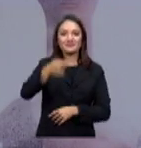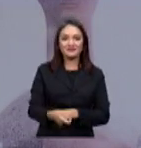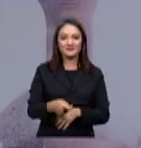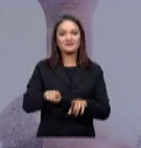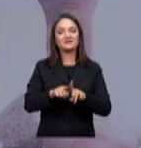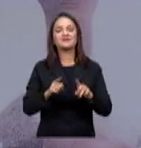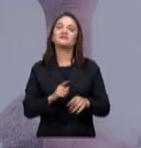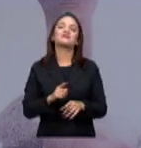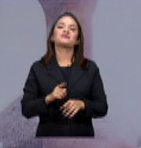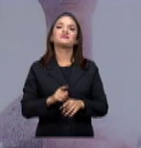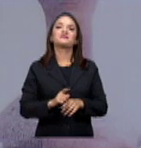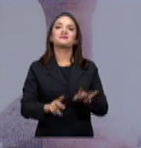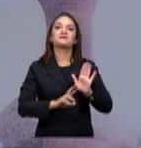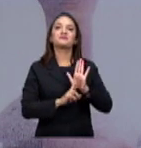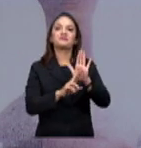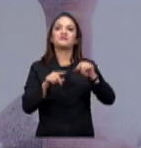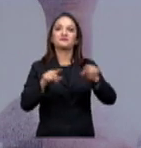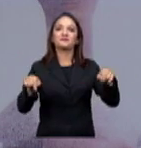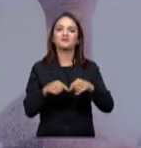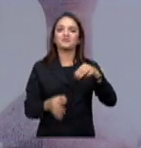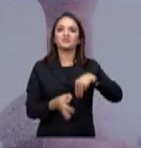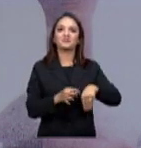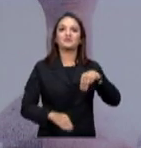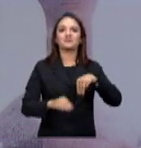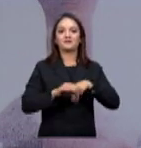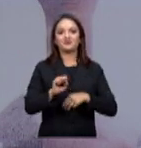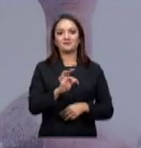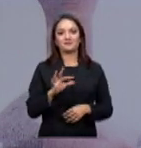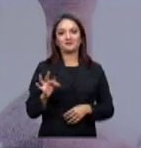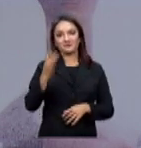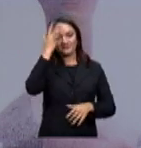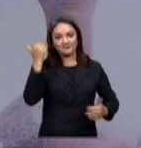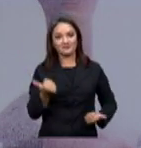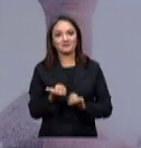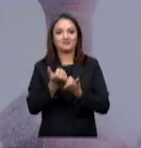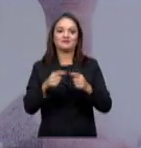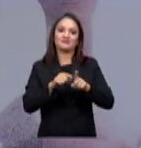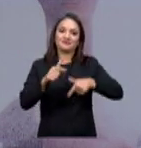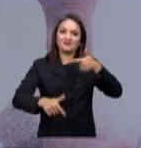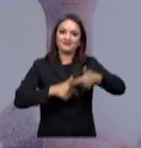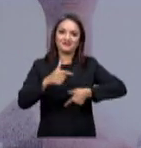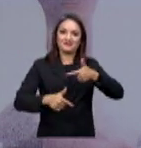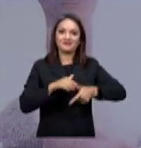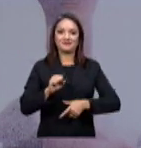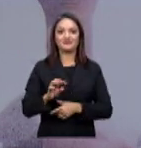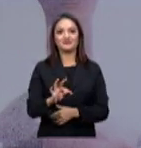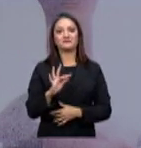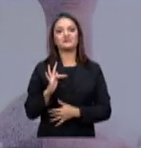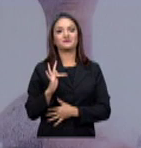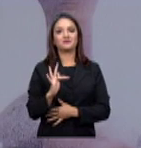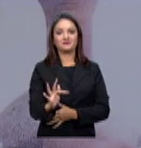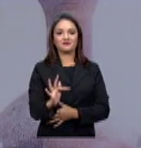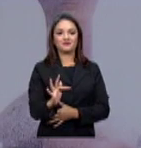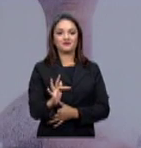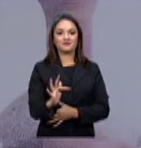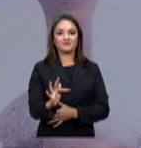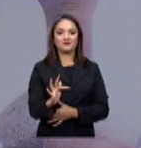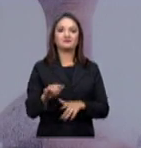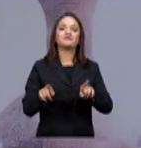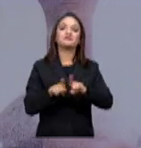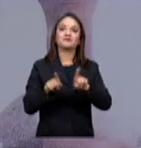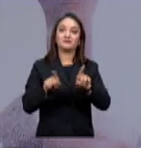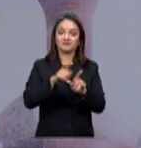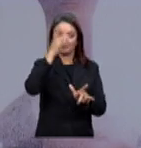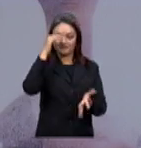de gabinete de Ministro do Supremo Tribunal Federal senhoras e senhores assessores e servidores do Supremo Tribunal Federal senhora cc em